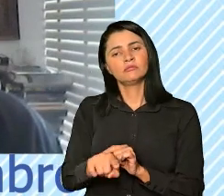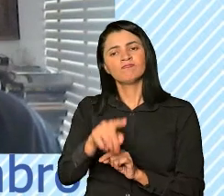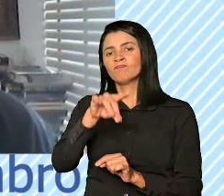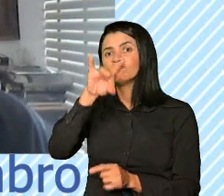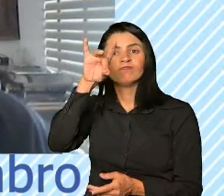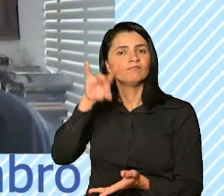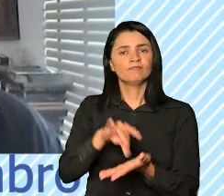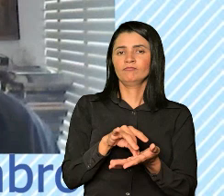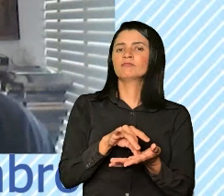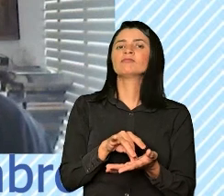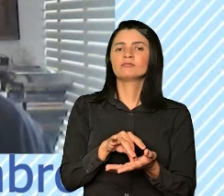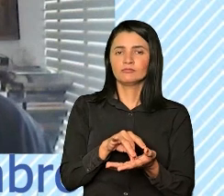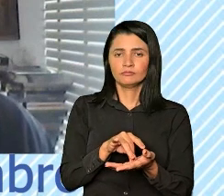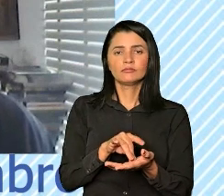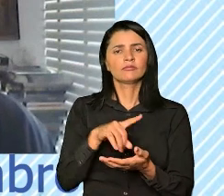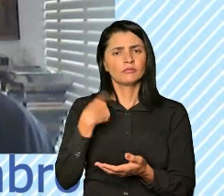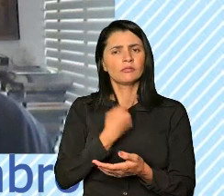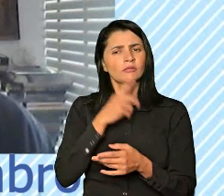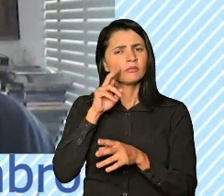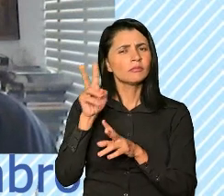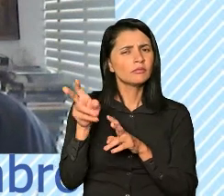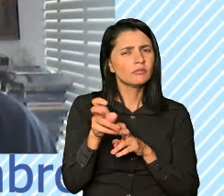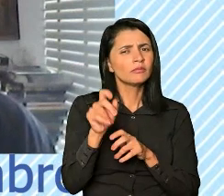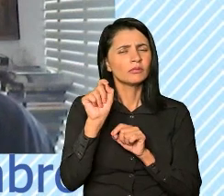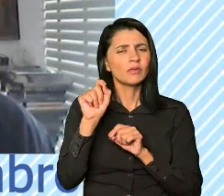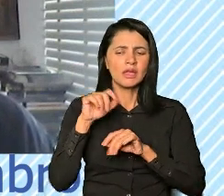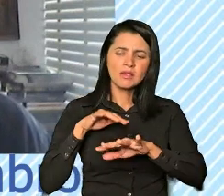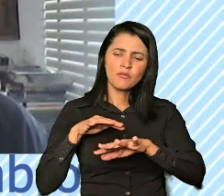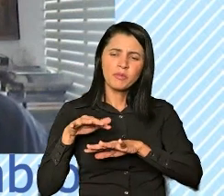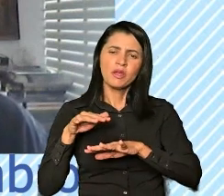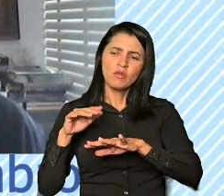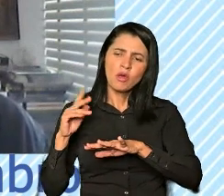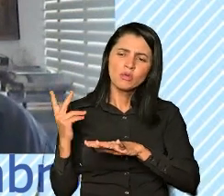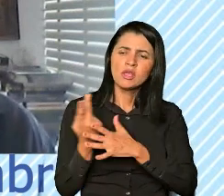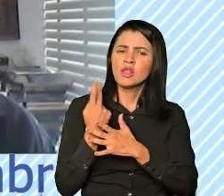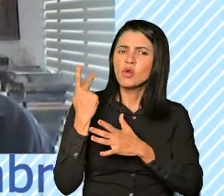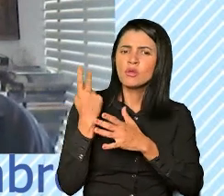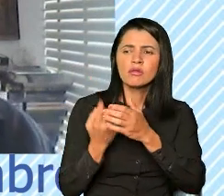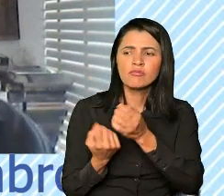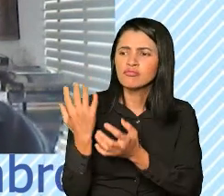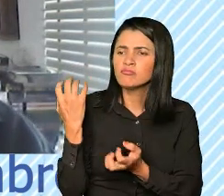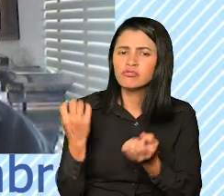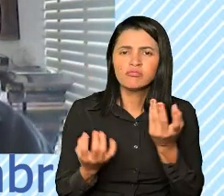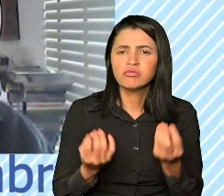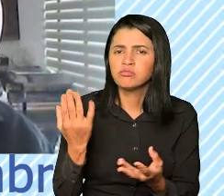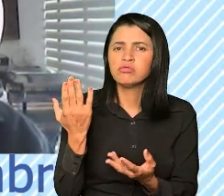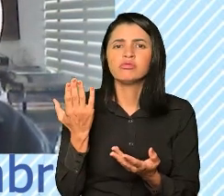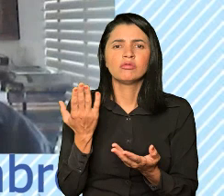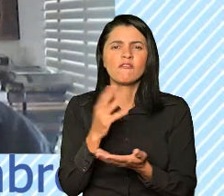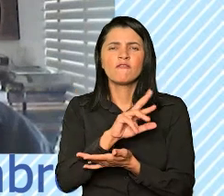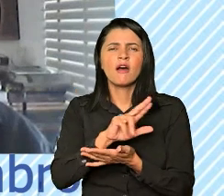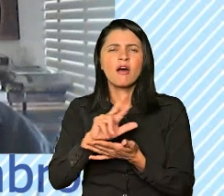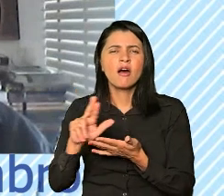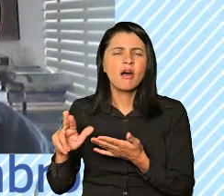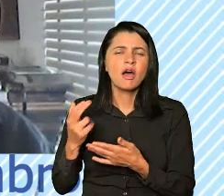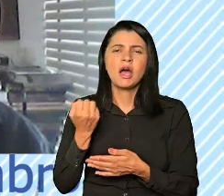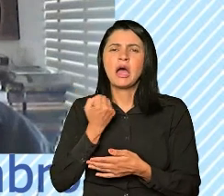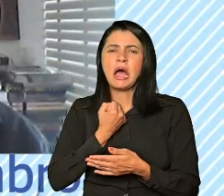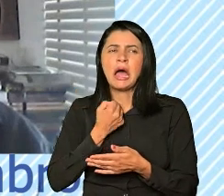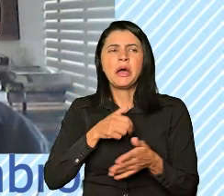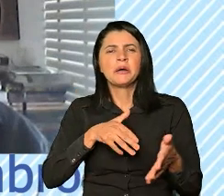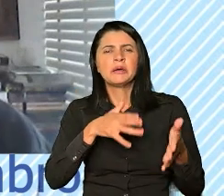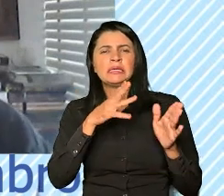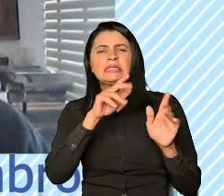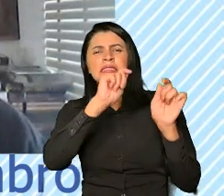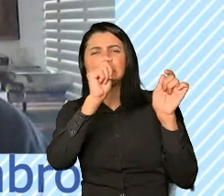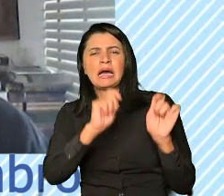efetivas nesse sentido. Nós vemos cada vez mais esses movimentos acontecendo. Recentemente, inúmeras estátuas foram